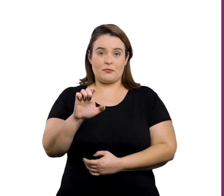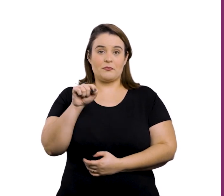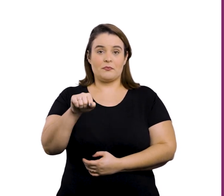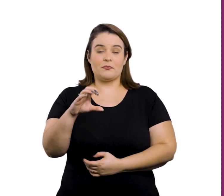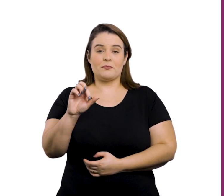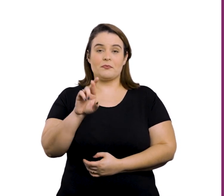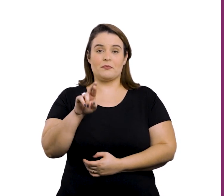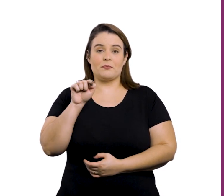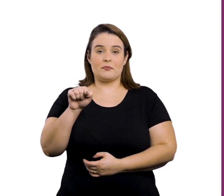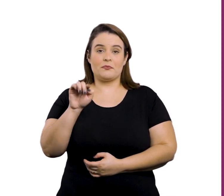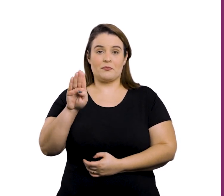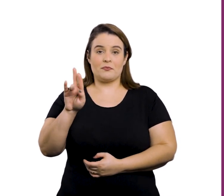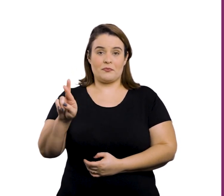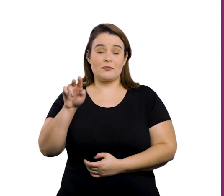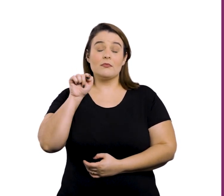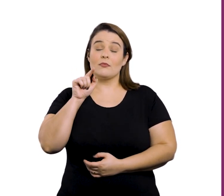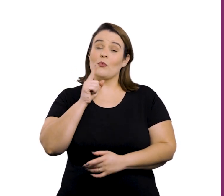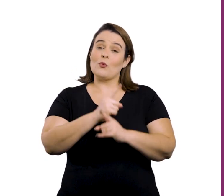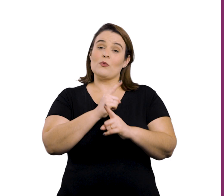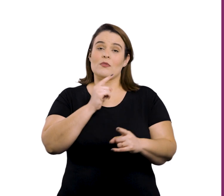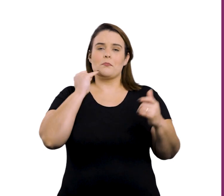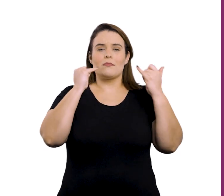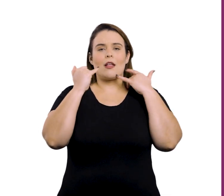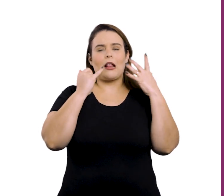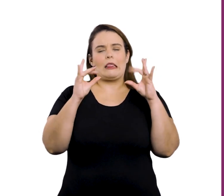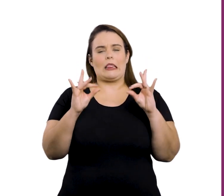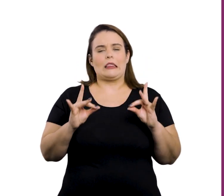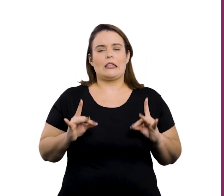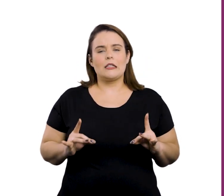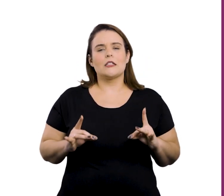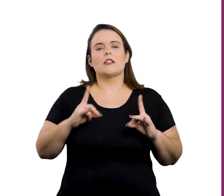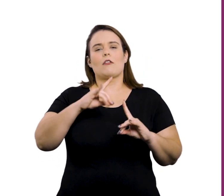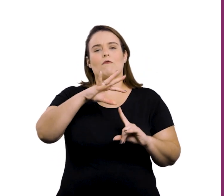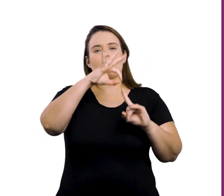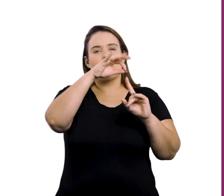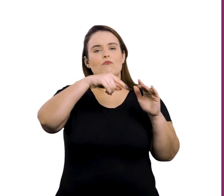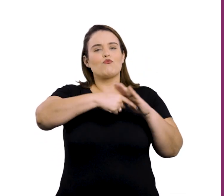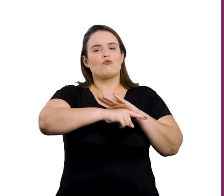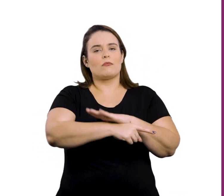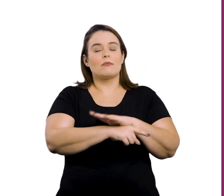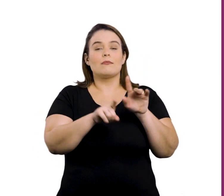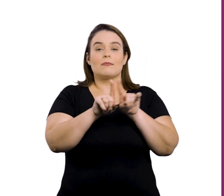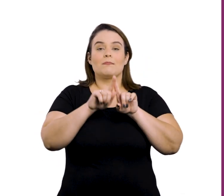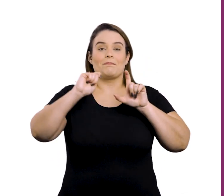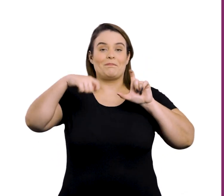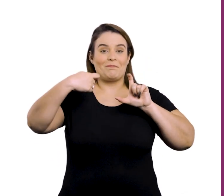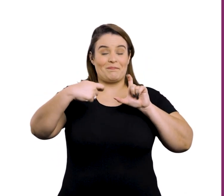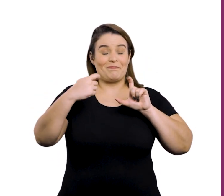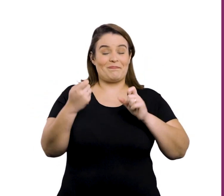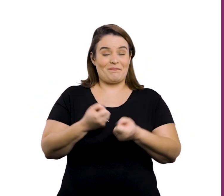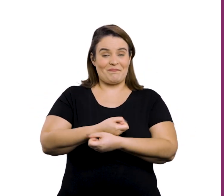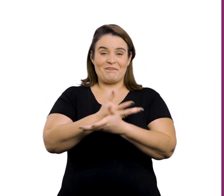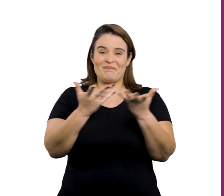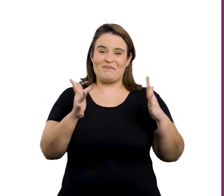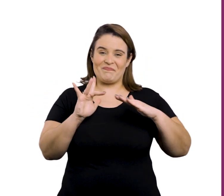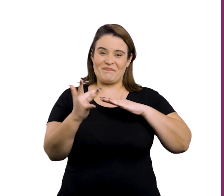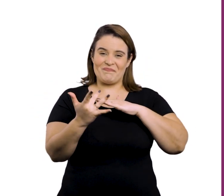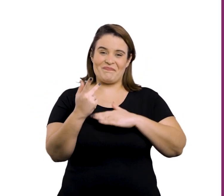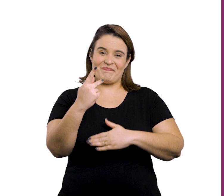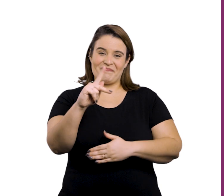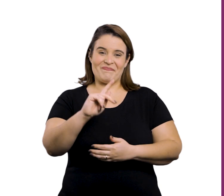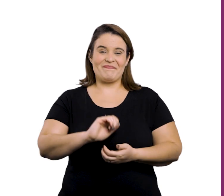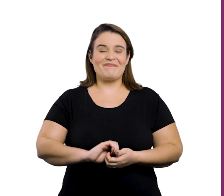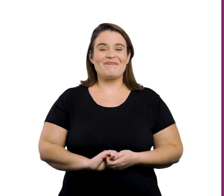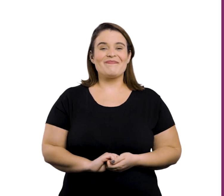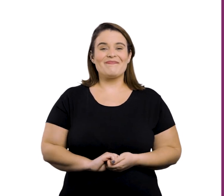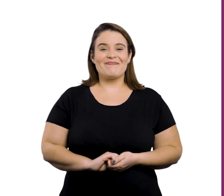custoalunoqualidade.org.br. Lá, você encontrará explicações detalhadas, referências mais aprofundadas sobre o tema e vídeos para